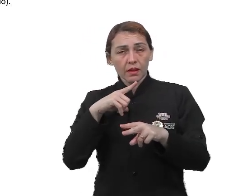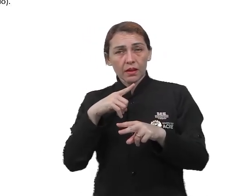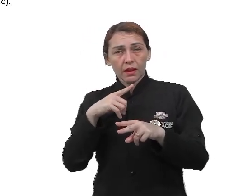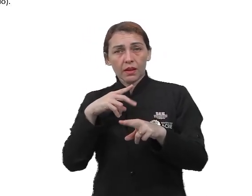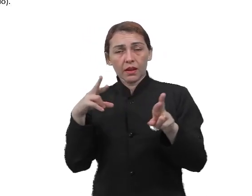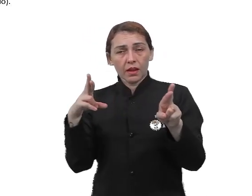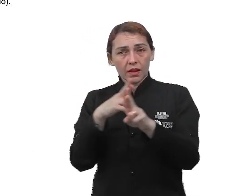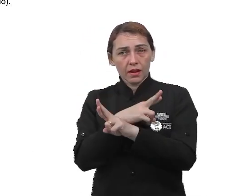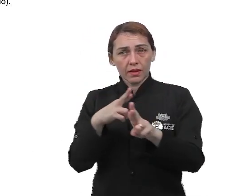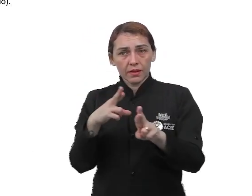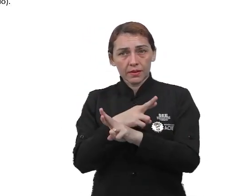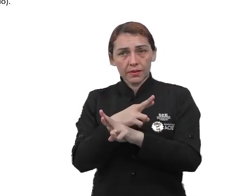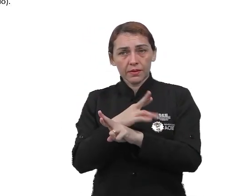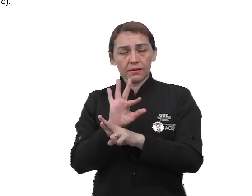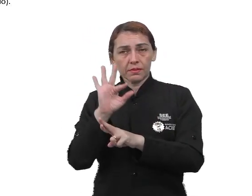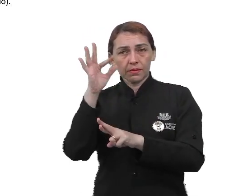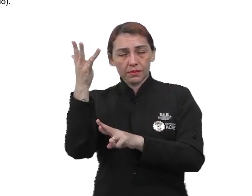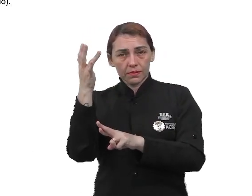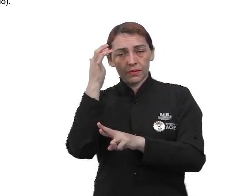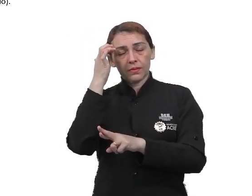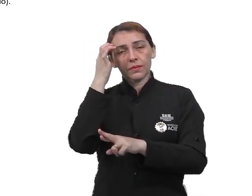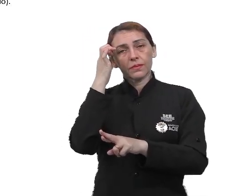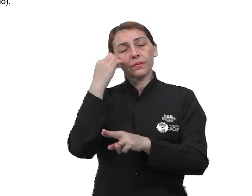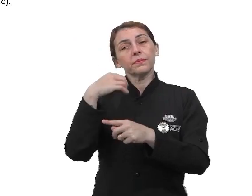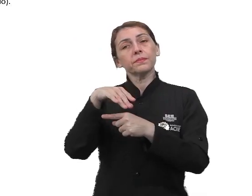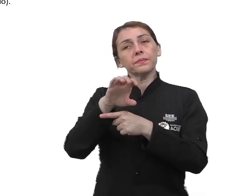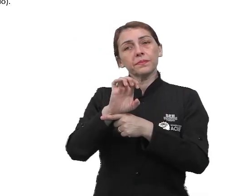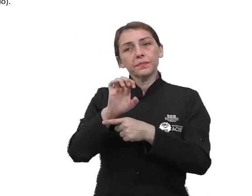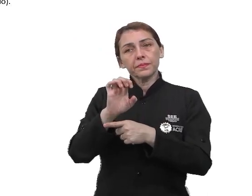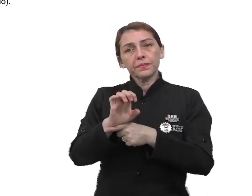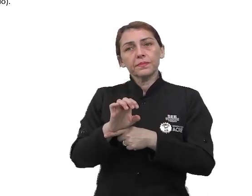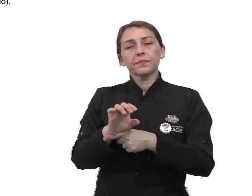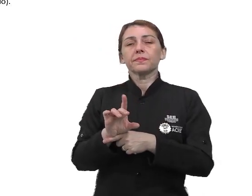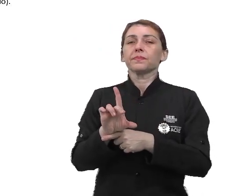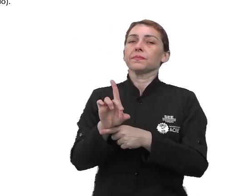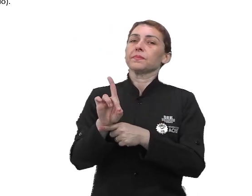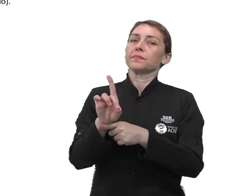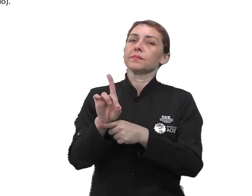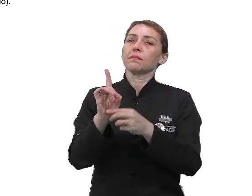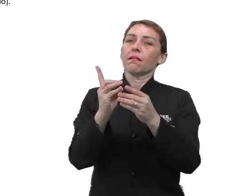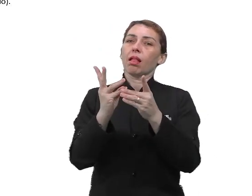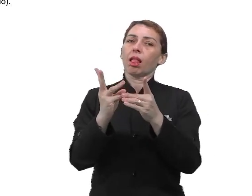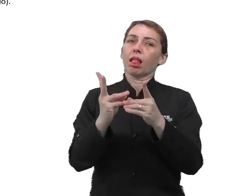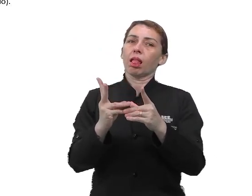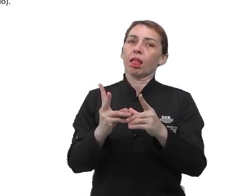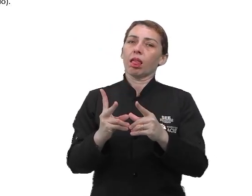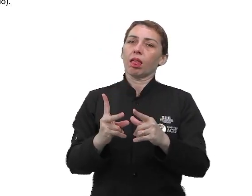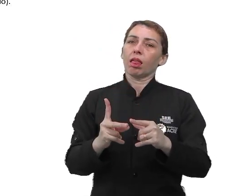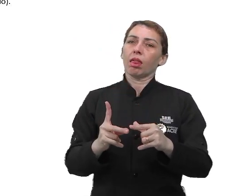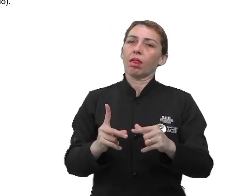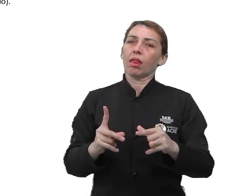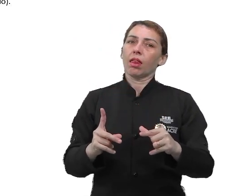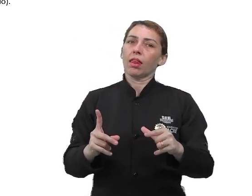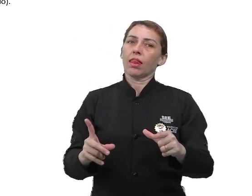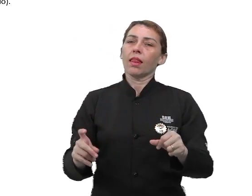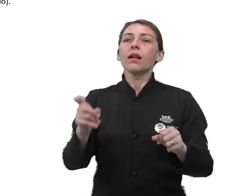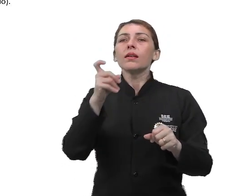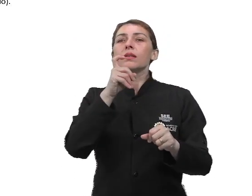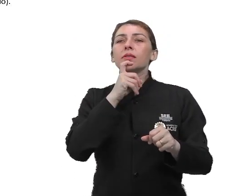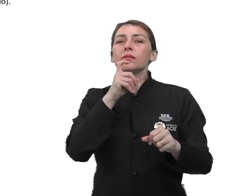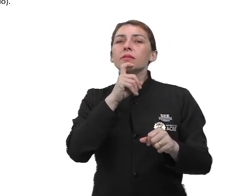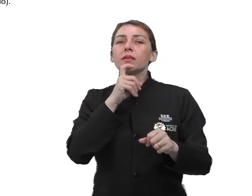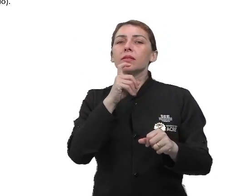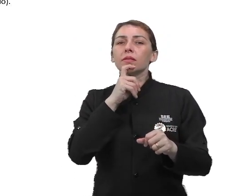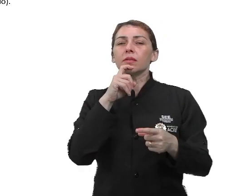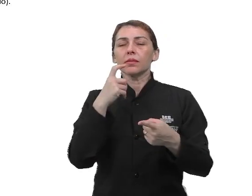que o soerguimento das montanhas acontece por conta da erosão eólica? E derretimento das geleiras glaciais? É porque